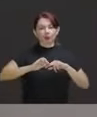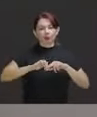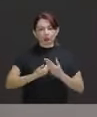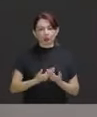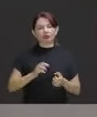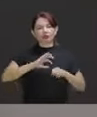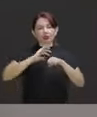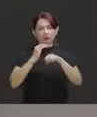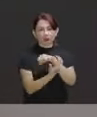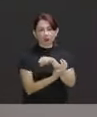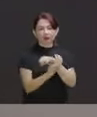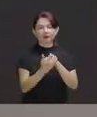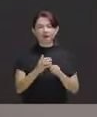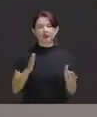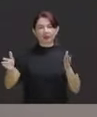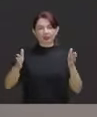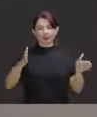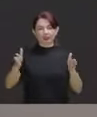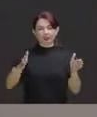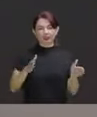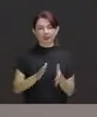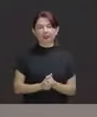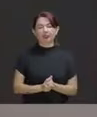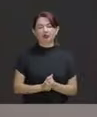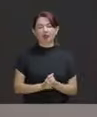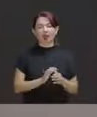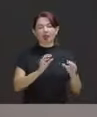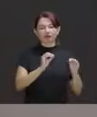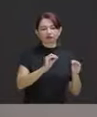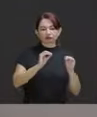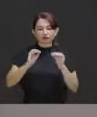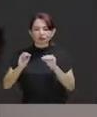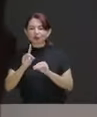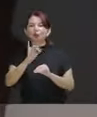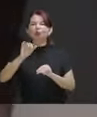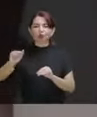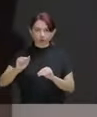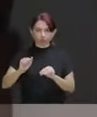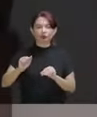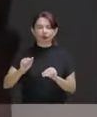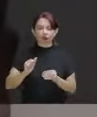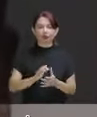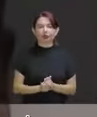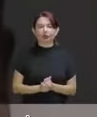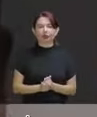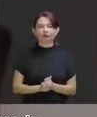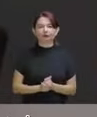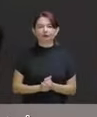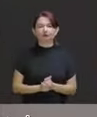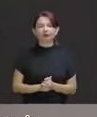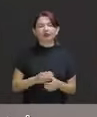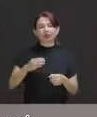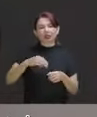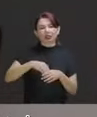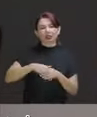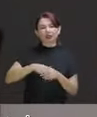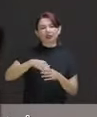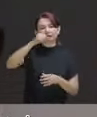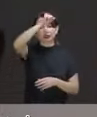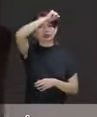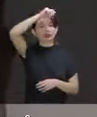pandemia da Covid, as eleições municipais de outubro de 2020, os prazos eleitorais foram alterados por